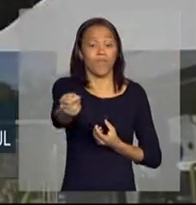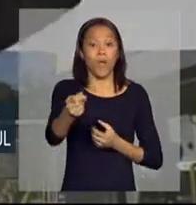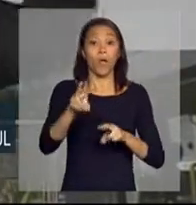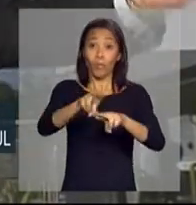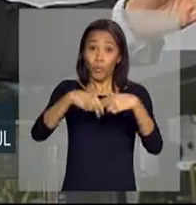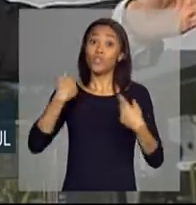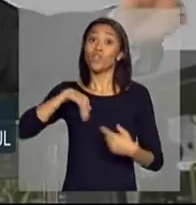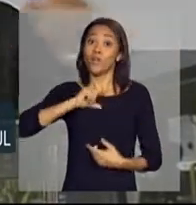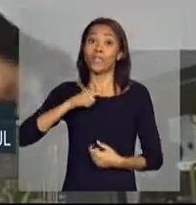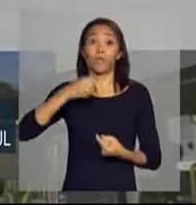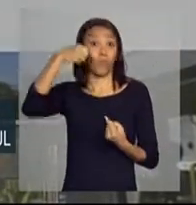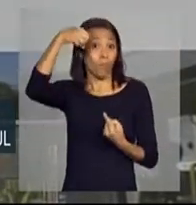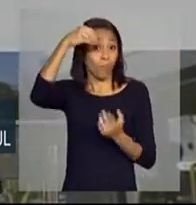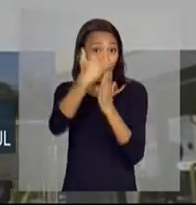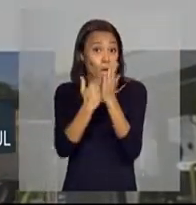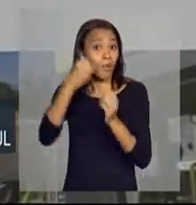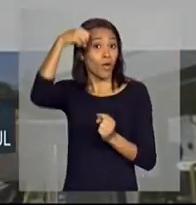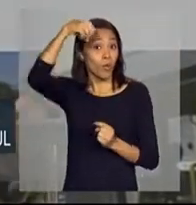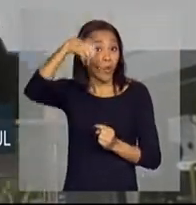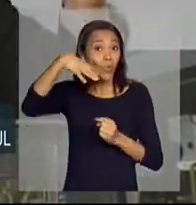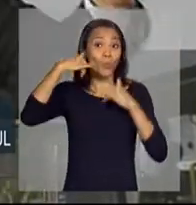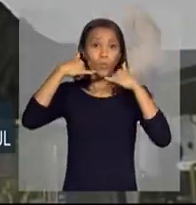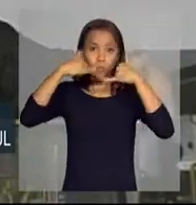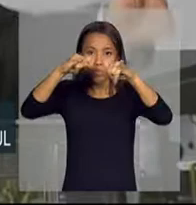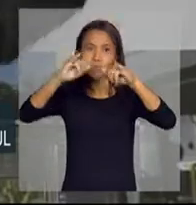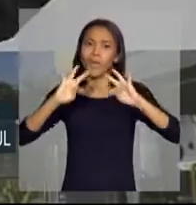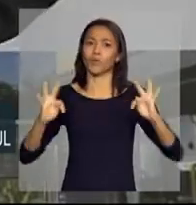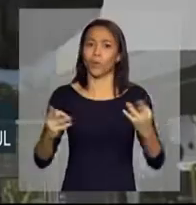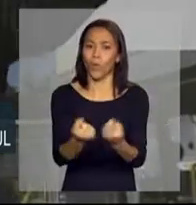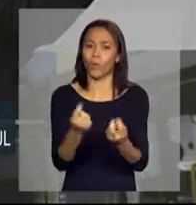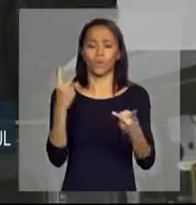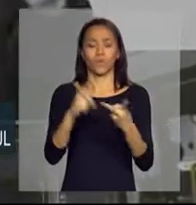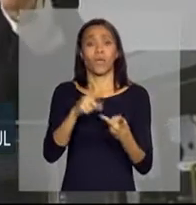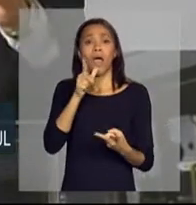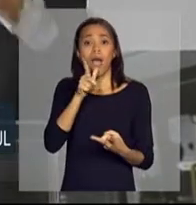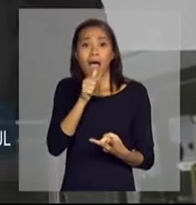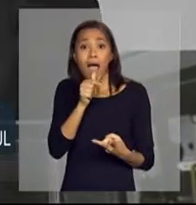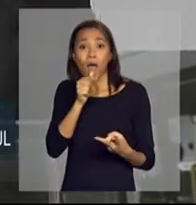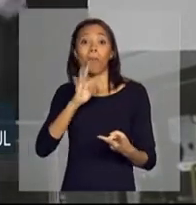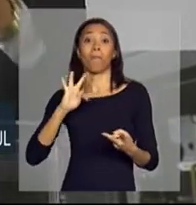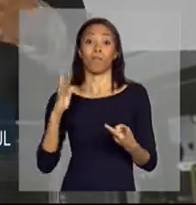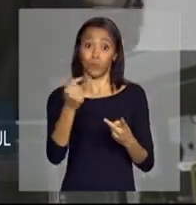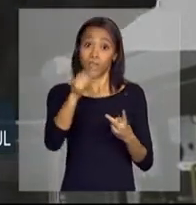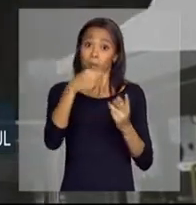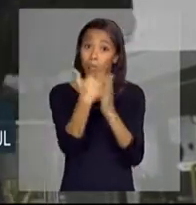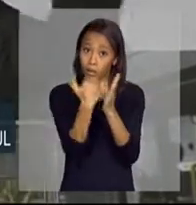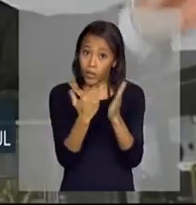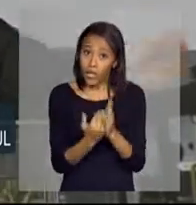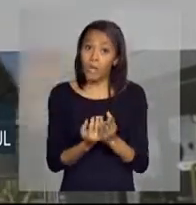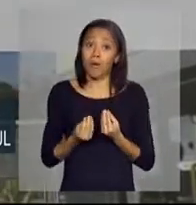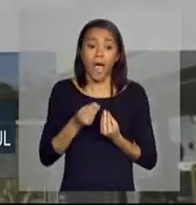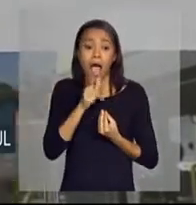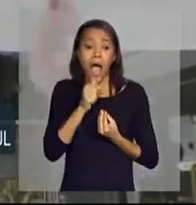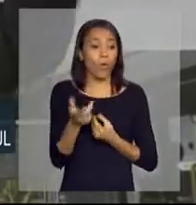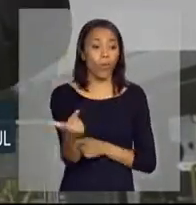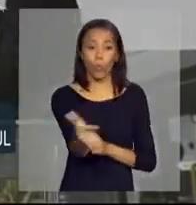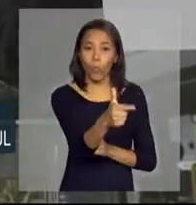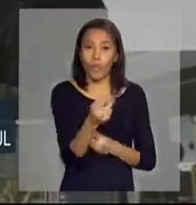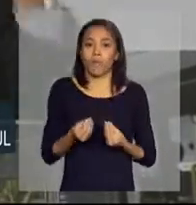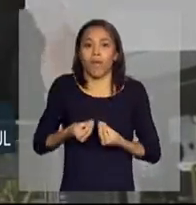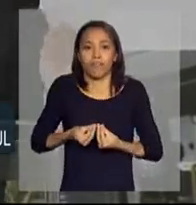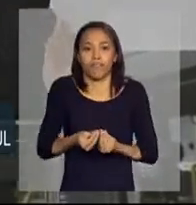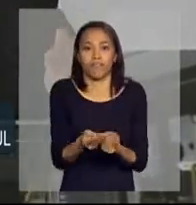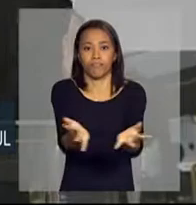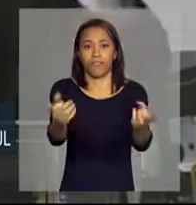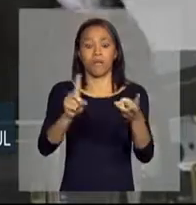Luz para Todos, que é para levar a eletricidade para o campo. Por isso nós temos o Água para Todos, que é para levar a água onde ela ainda não chegou. Por isso